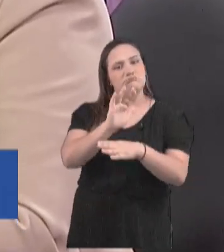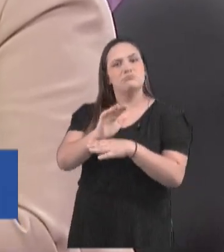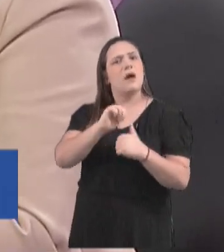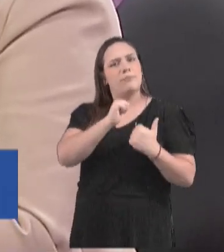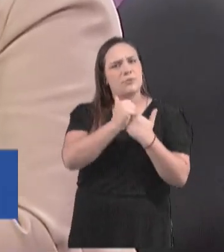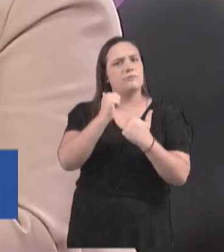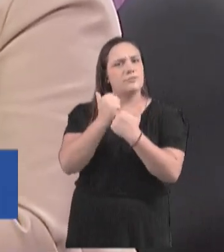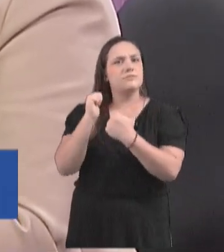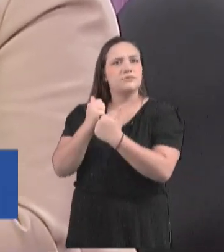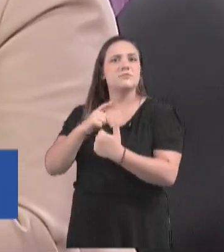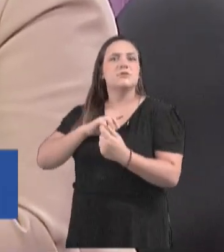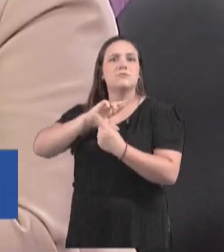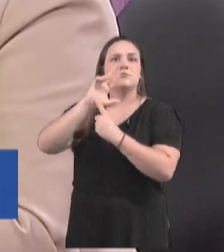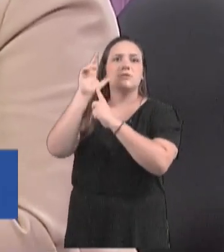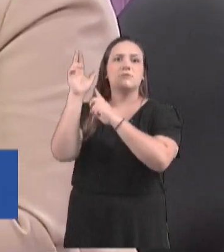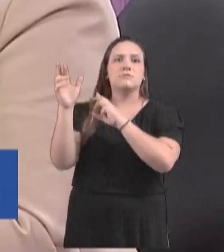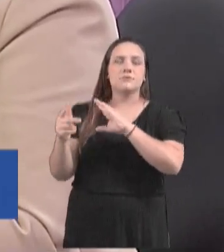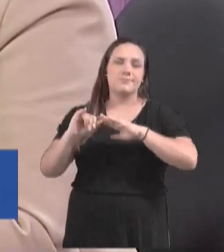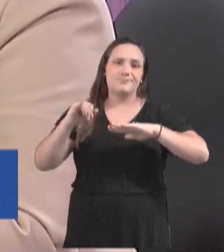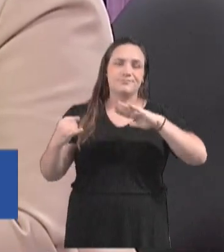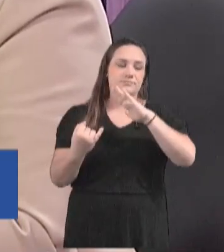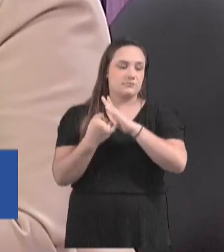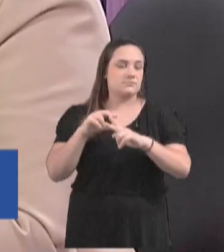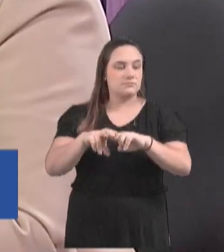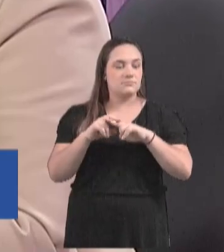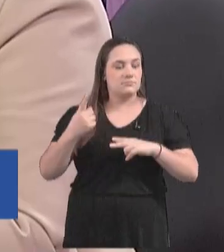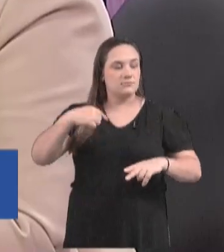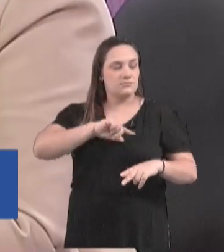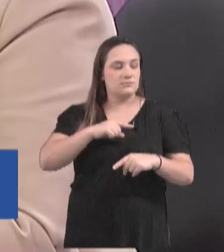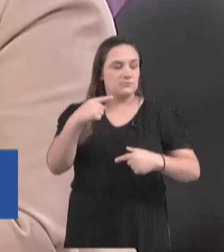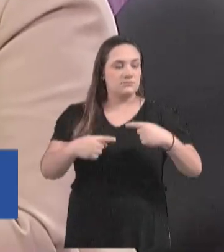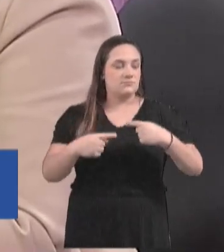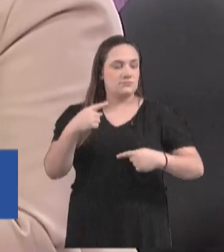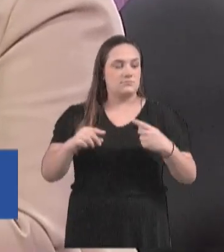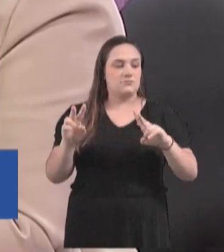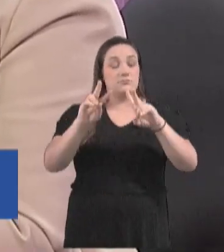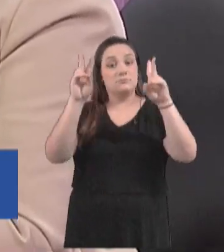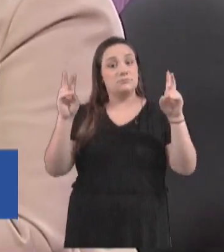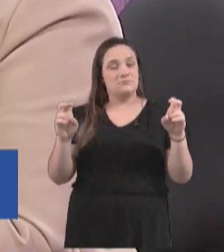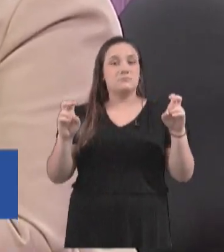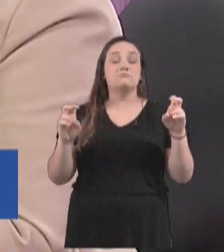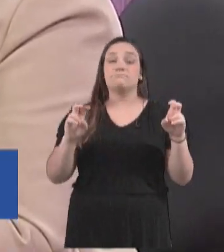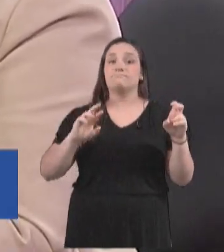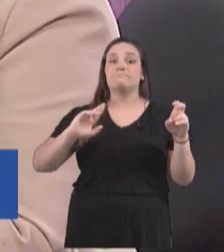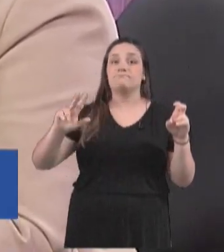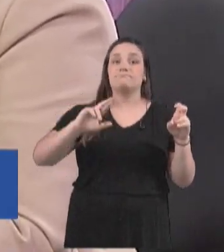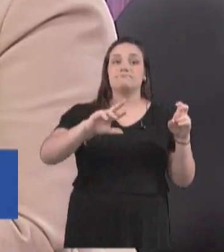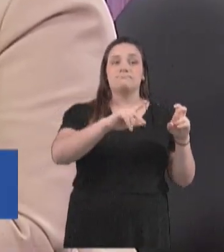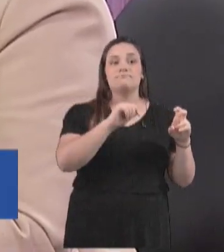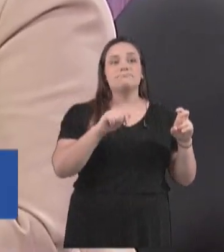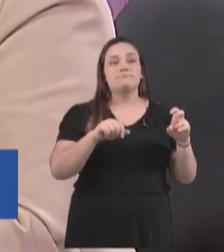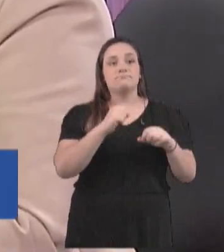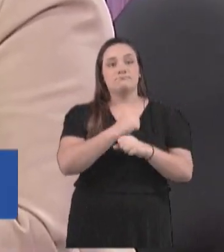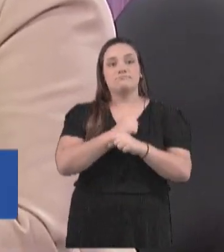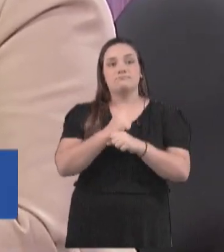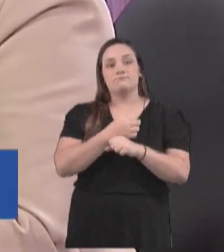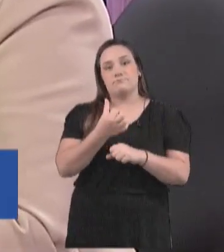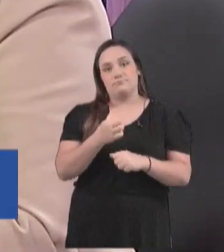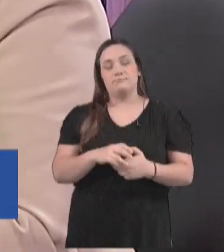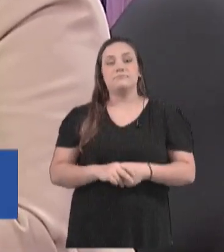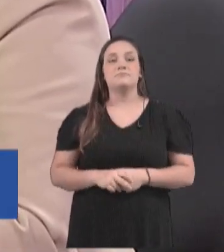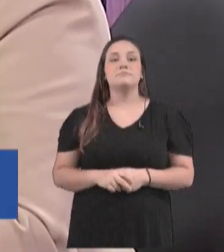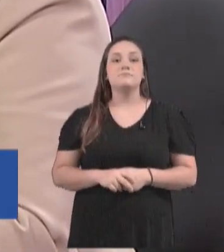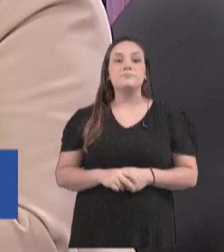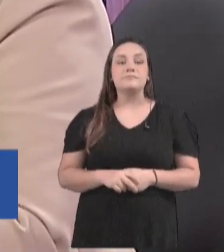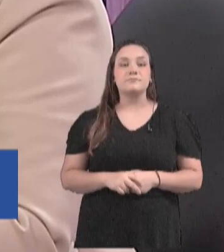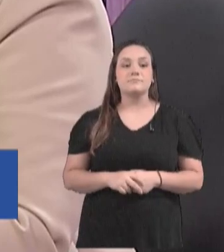A frente é muito plural. Então, nós discutimos temas variadíssimos ao longo desses 6 anos e a